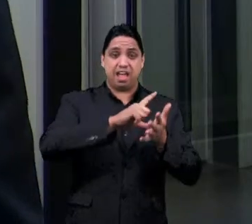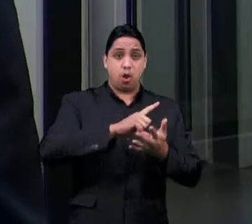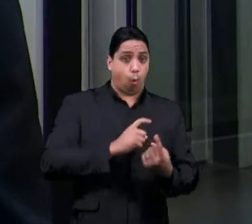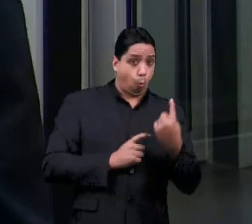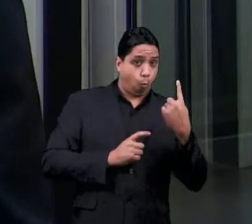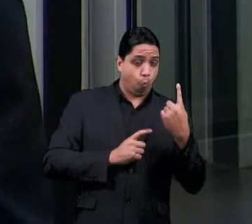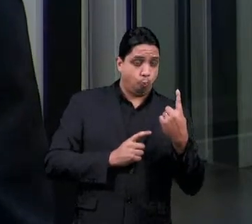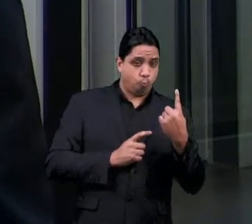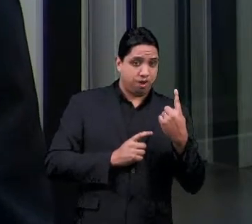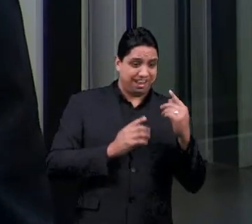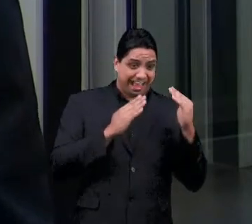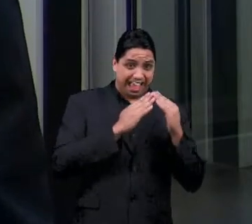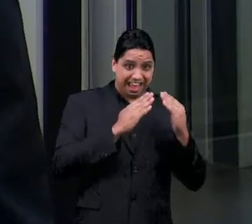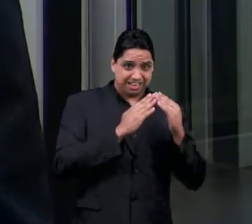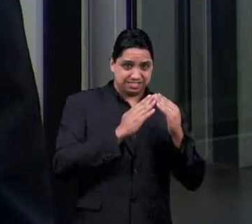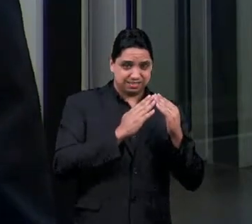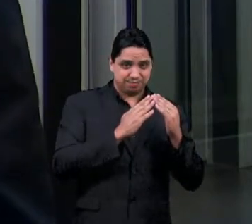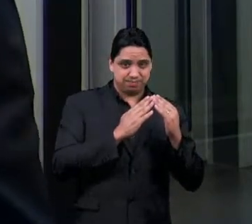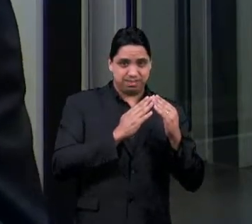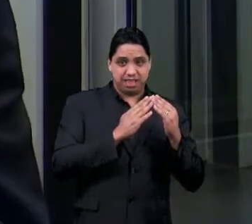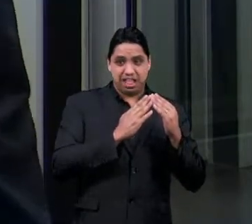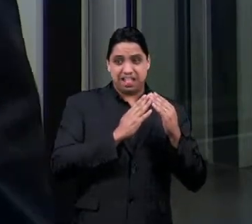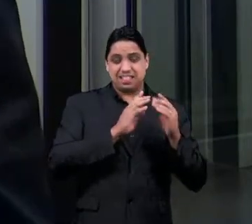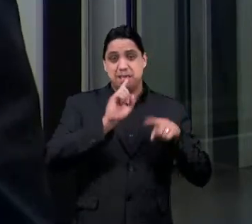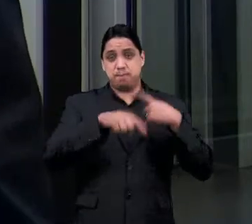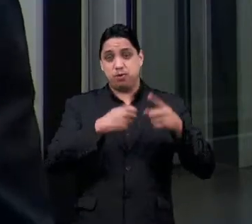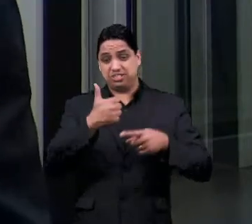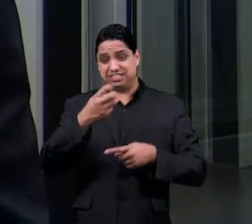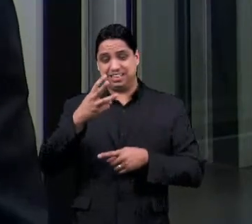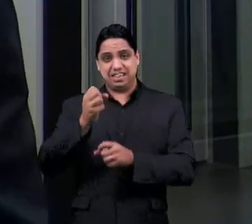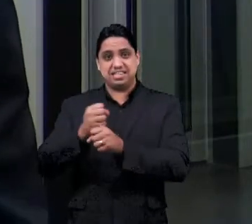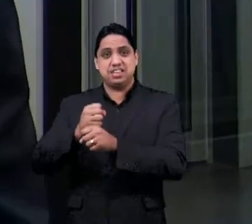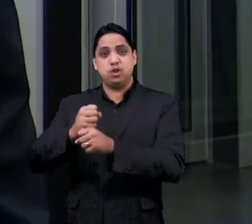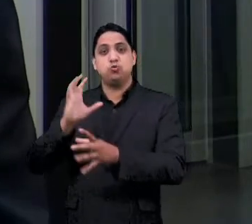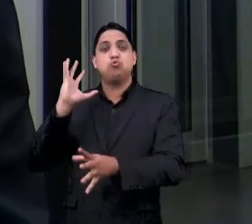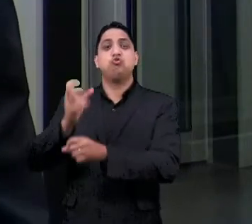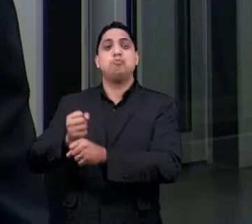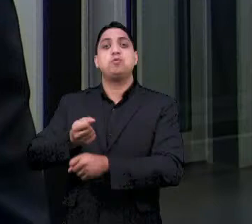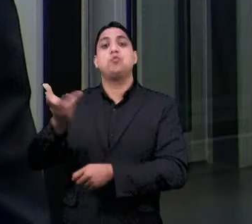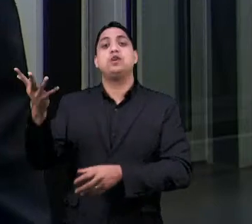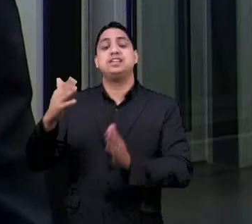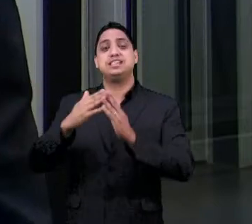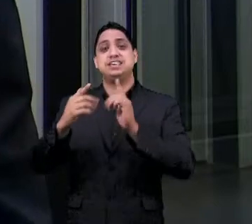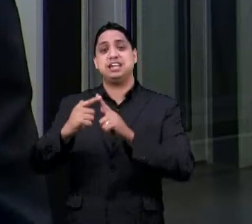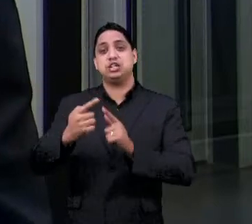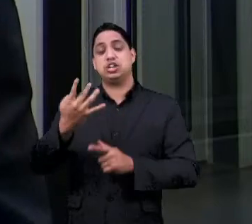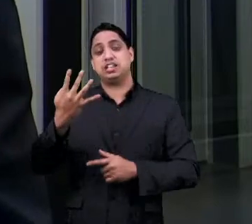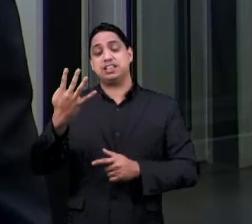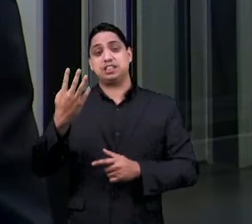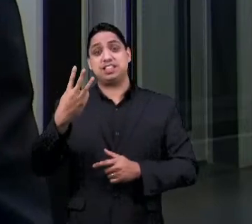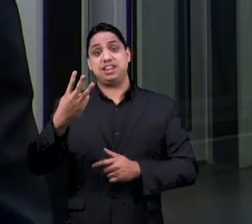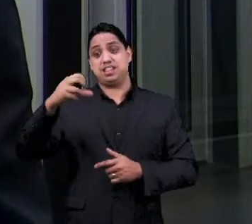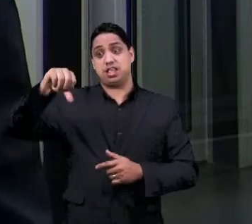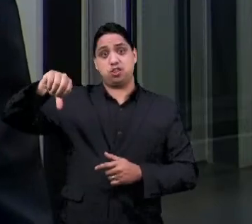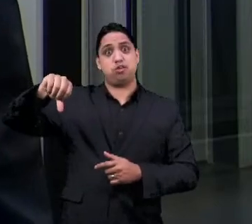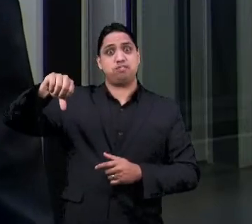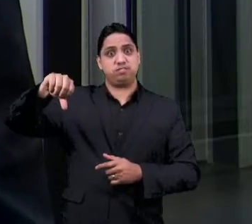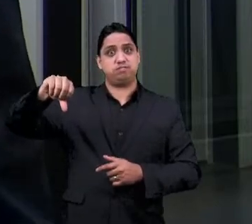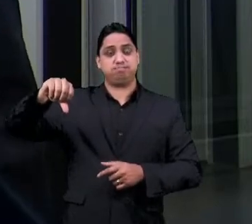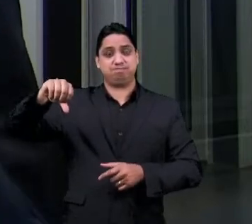3 igrejas por ano, né? Salão. Era assim, foi um período muito frutífero na